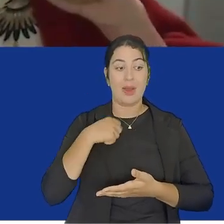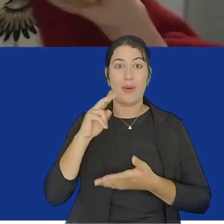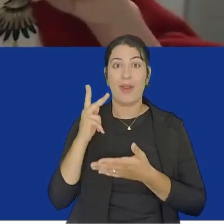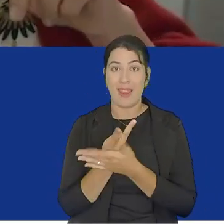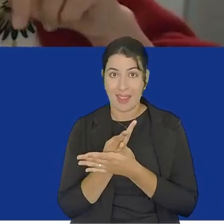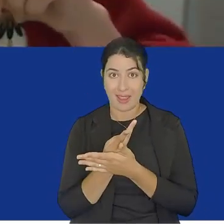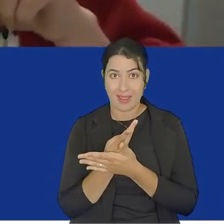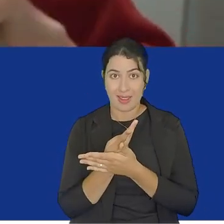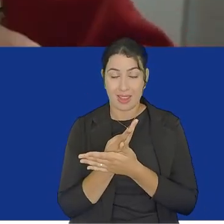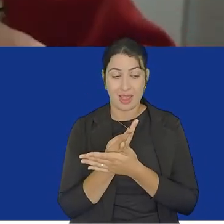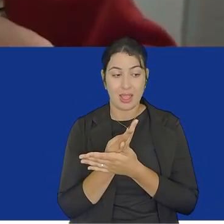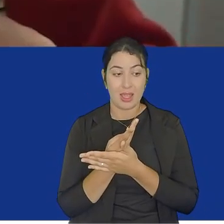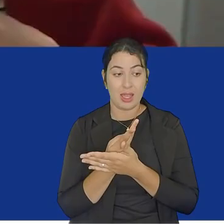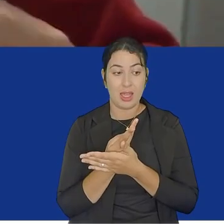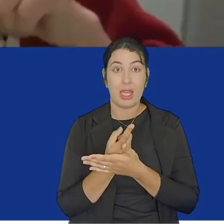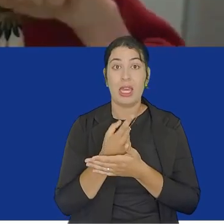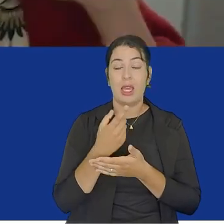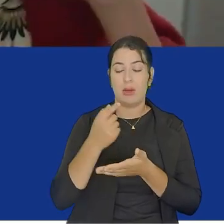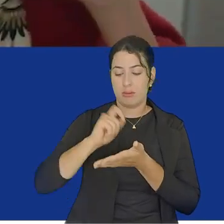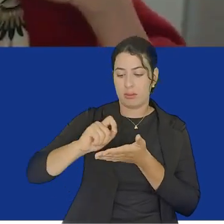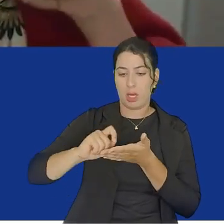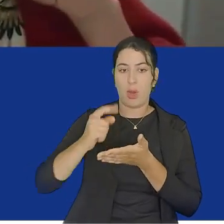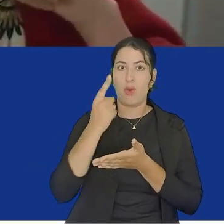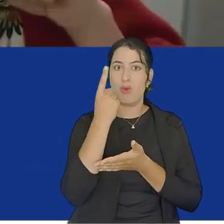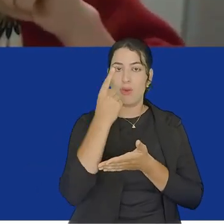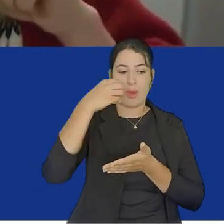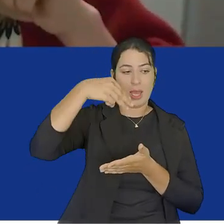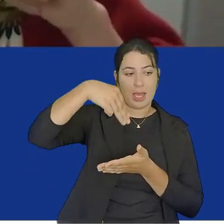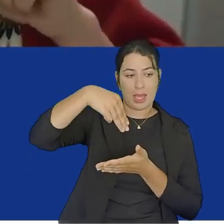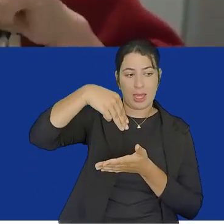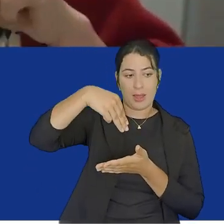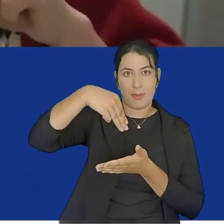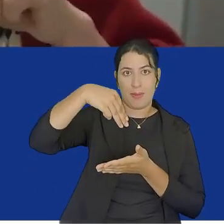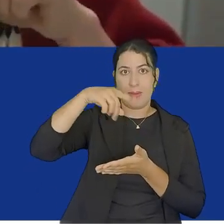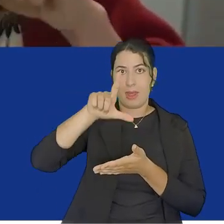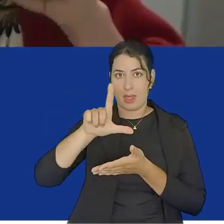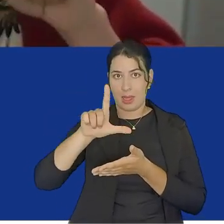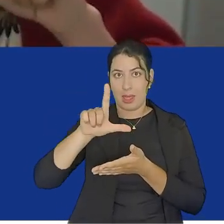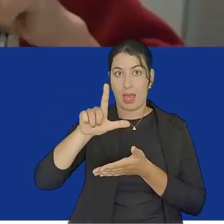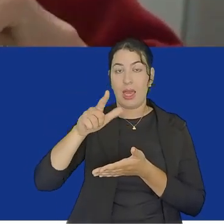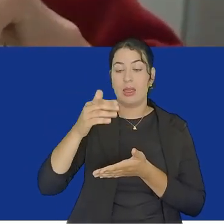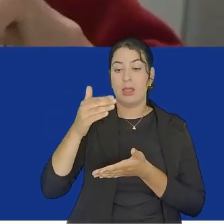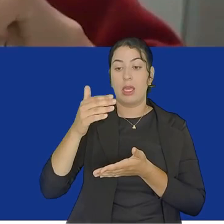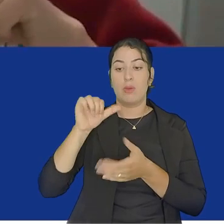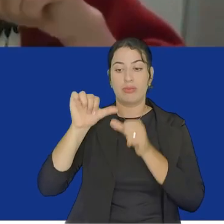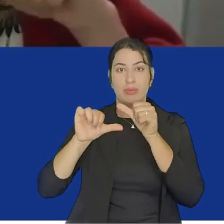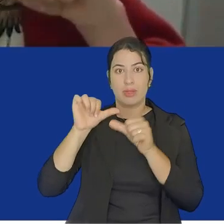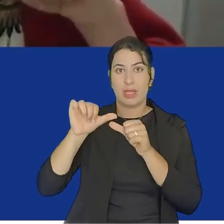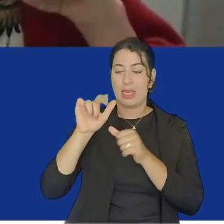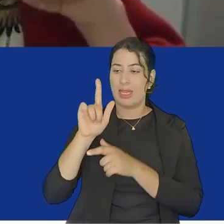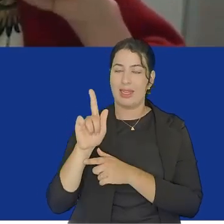invés de eu grafar 1 ml, eu grafei 1 GR, que é 1 grama. Então, ao invés de